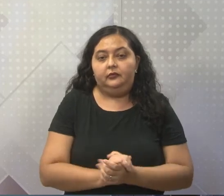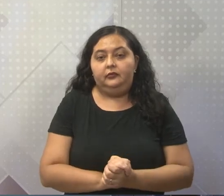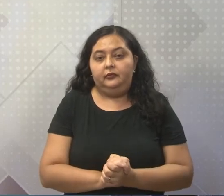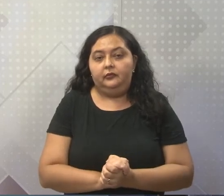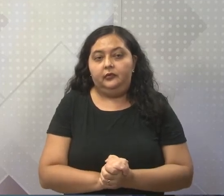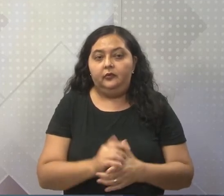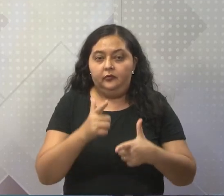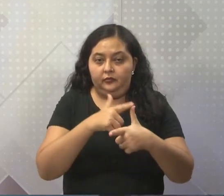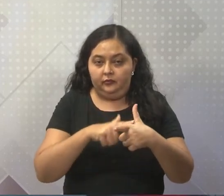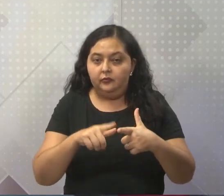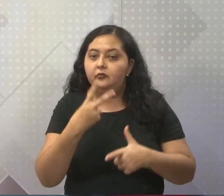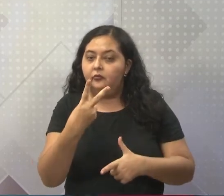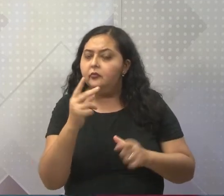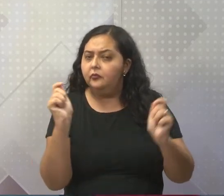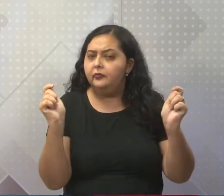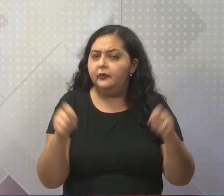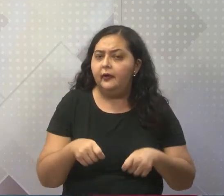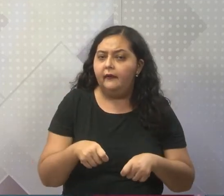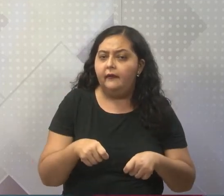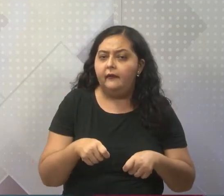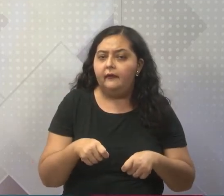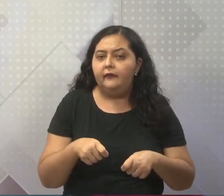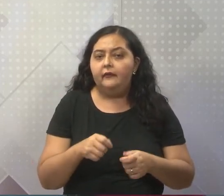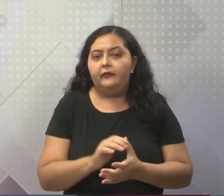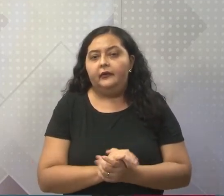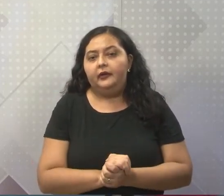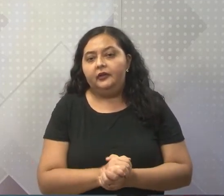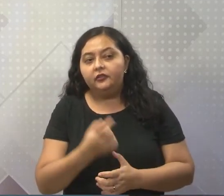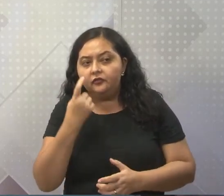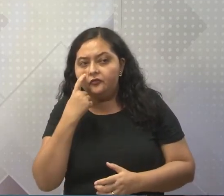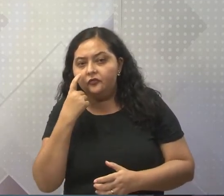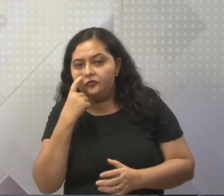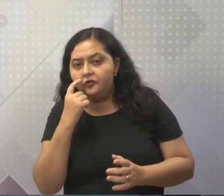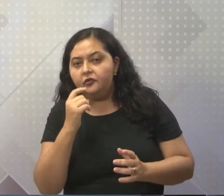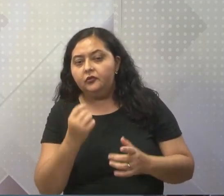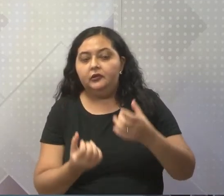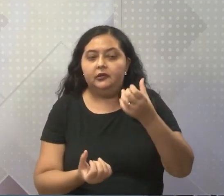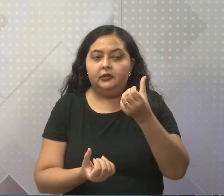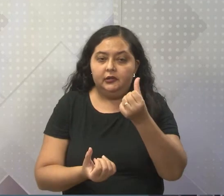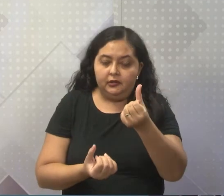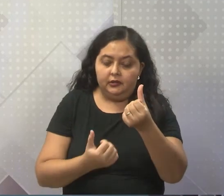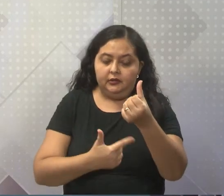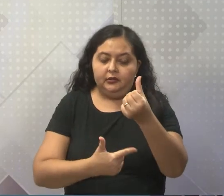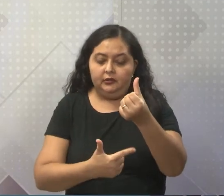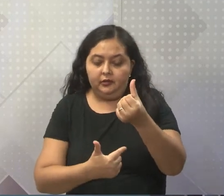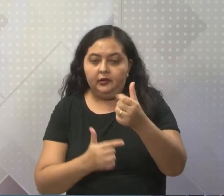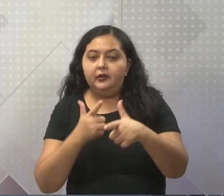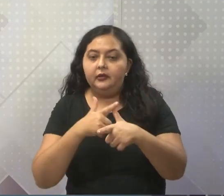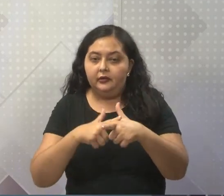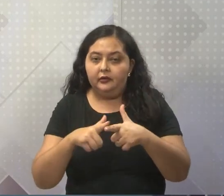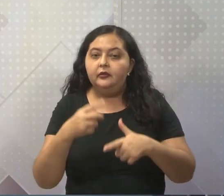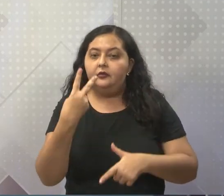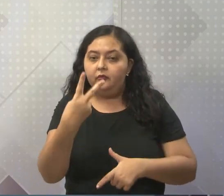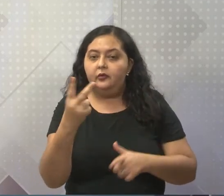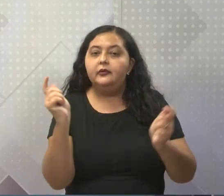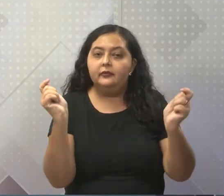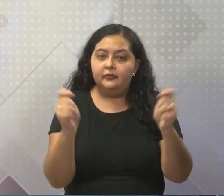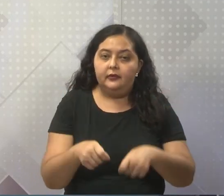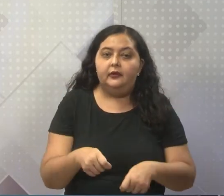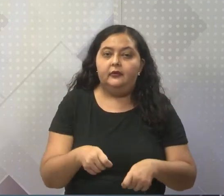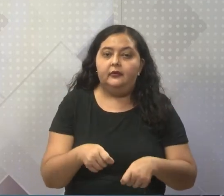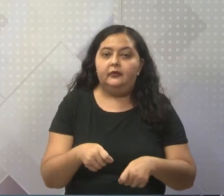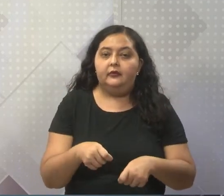dividir por 2? Posso. A gente já verificou ali que 6 dozeavos pode ser dividido por 2, o que nos